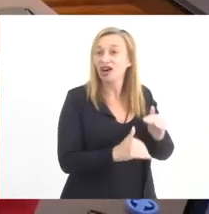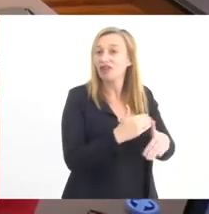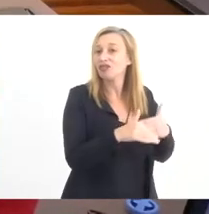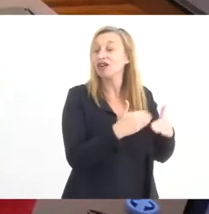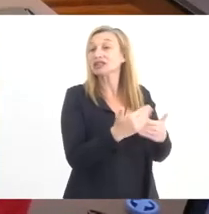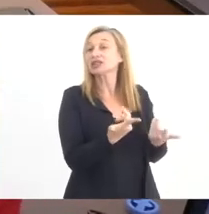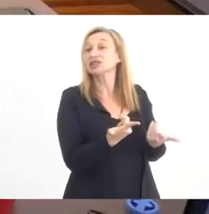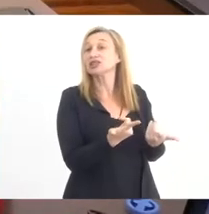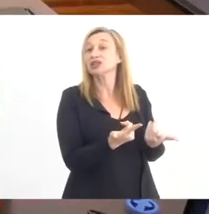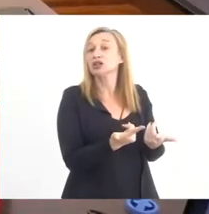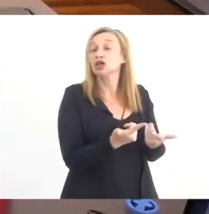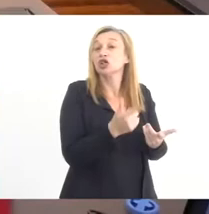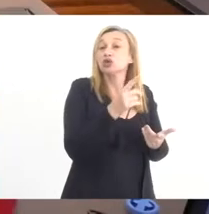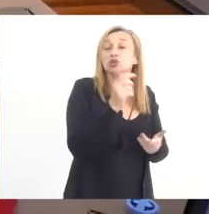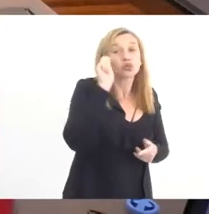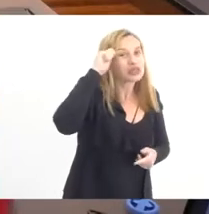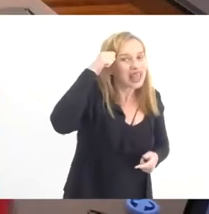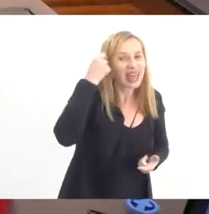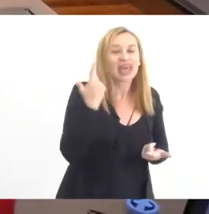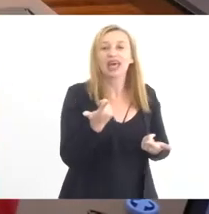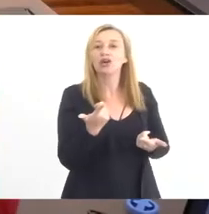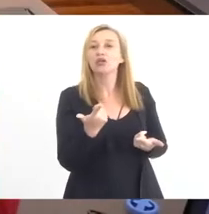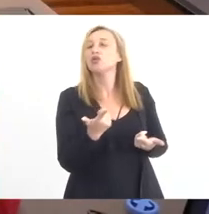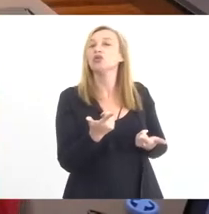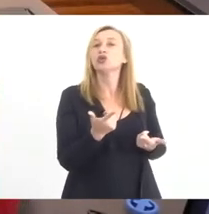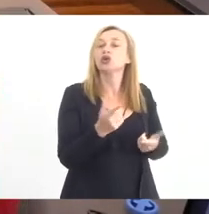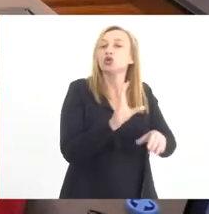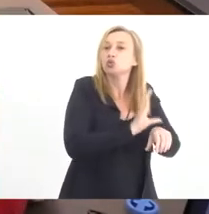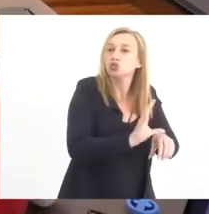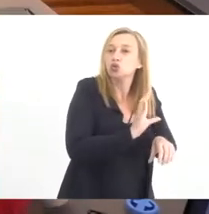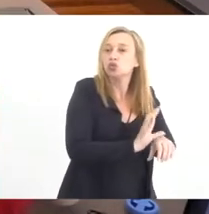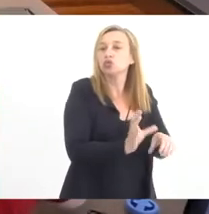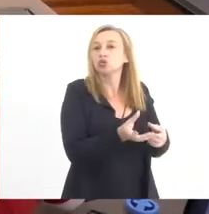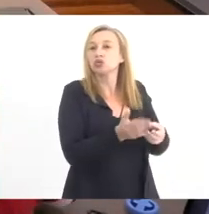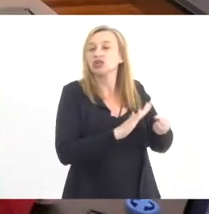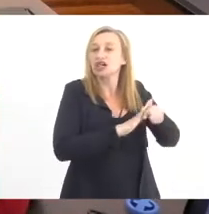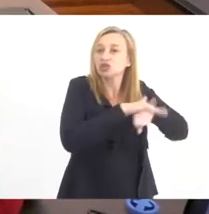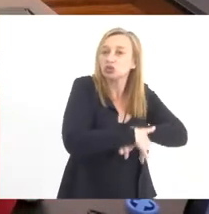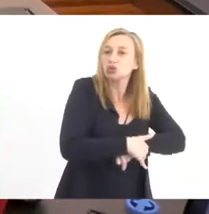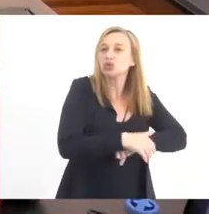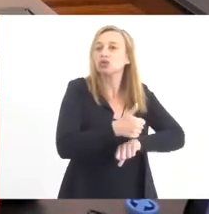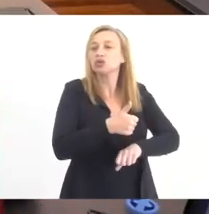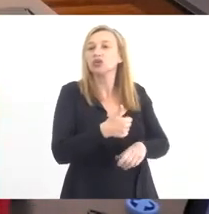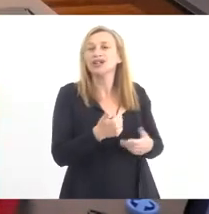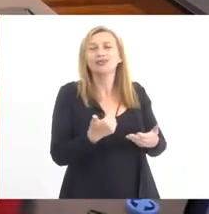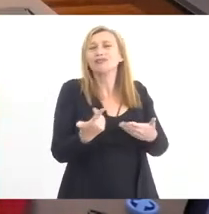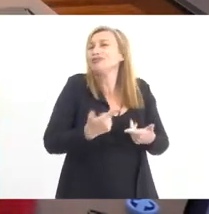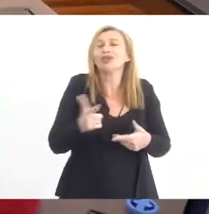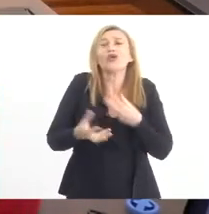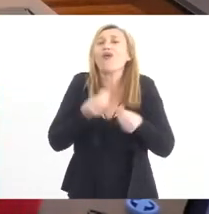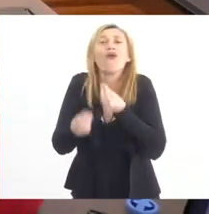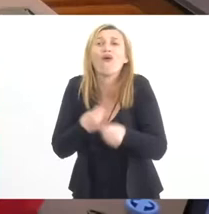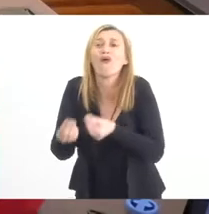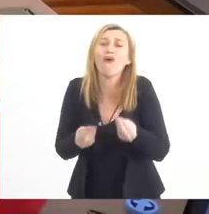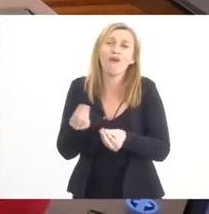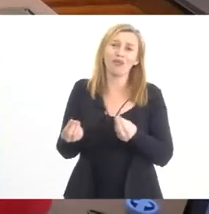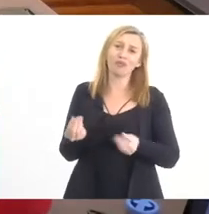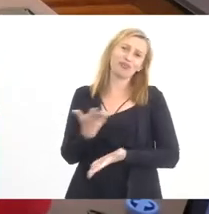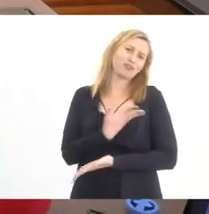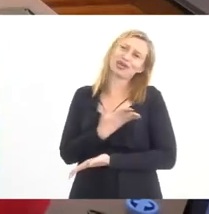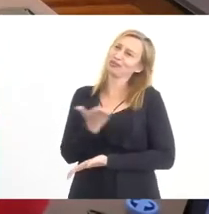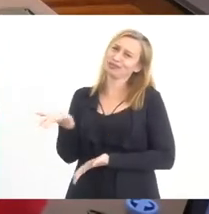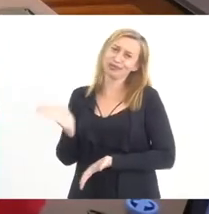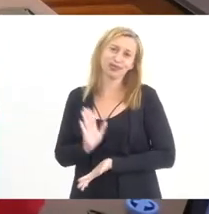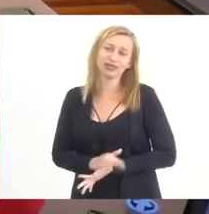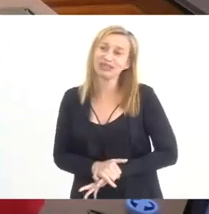Avança no negro, no curso noturno, é primeiro em tudo. Então, não tem como, companheiros,